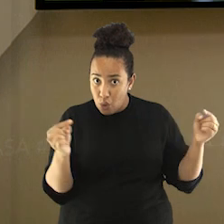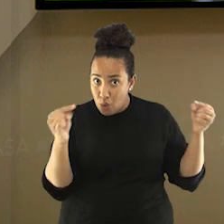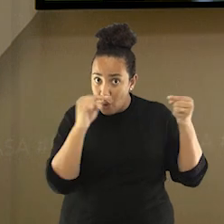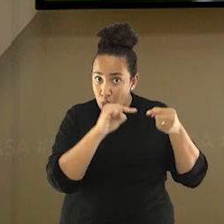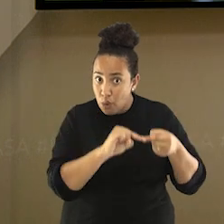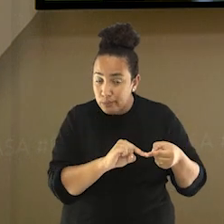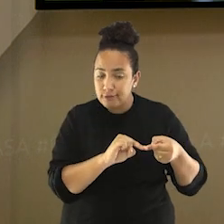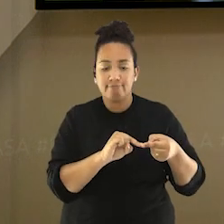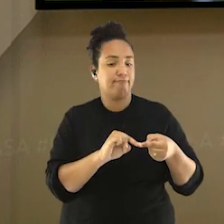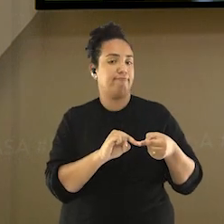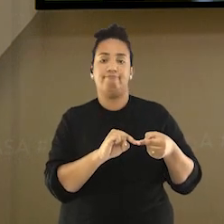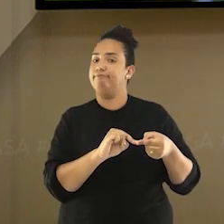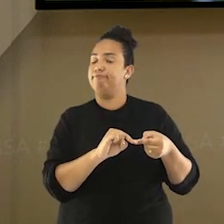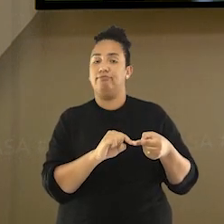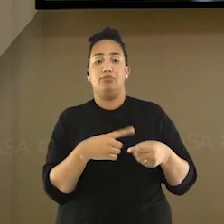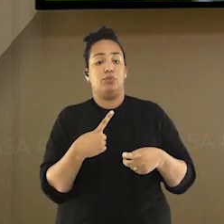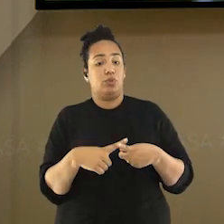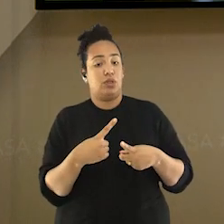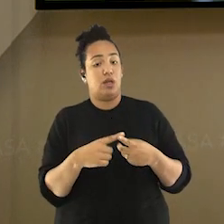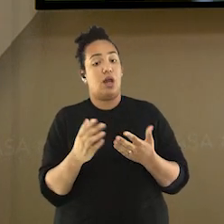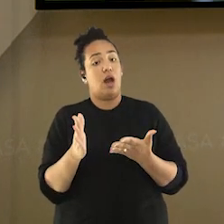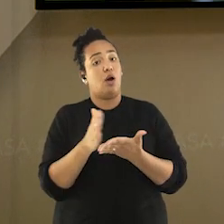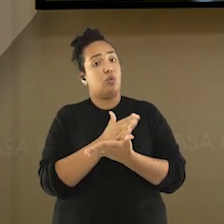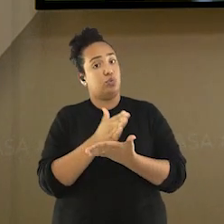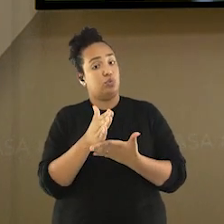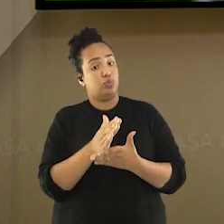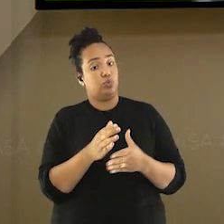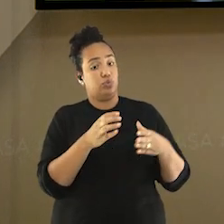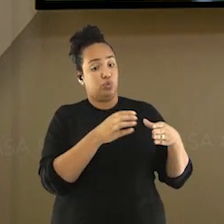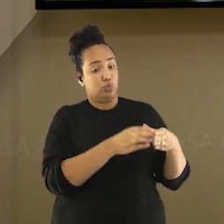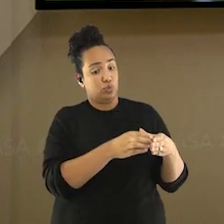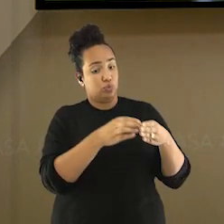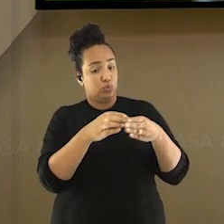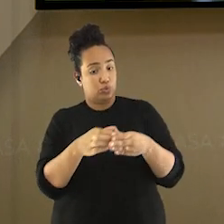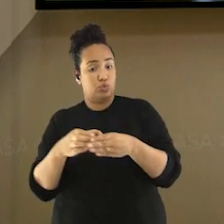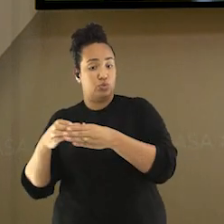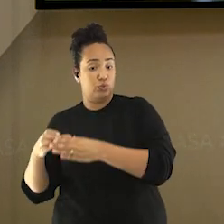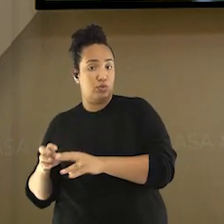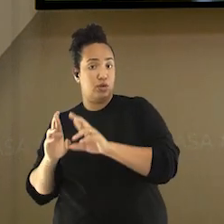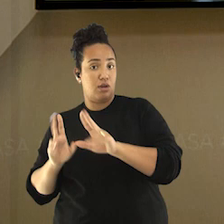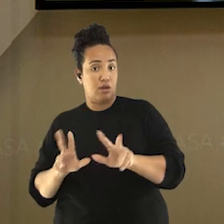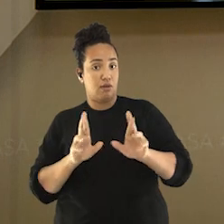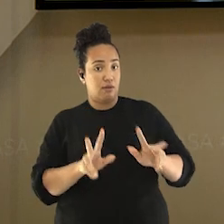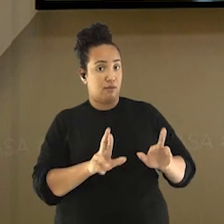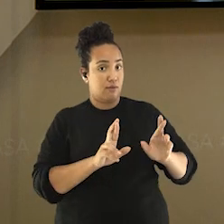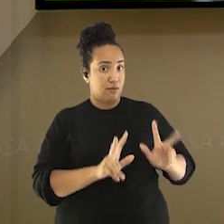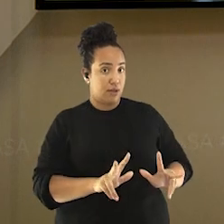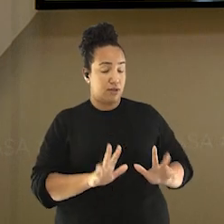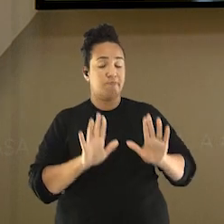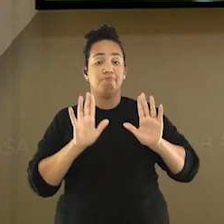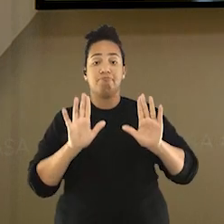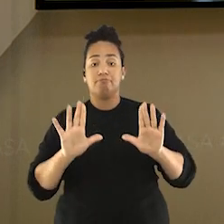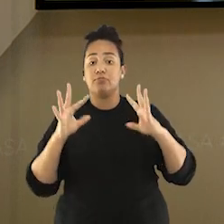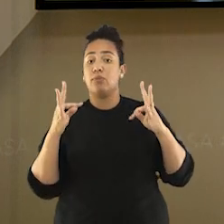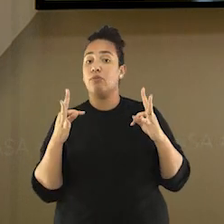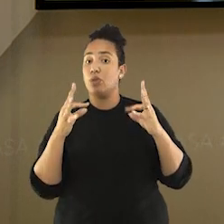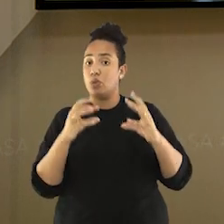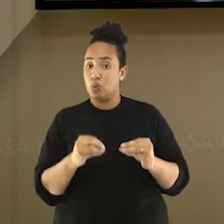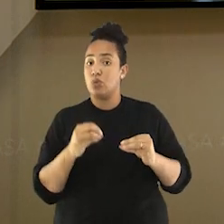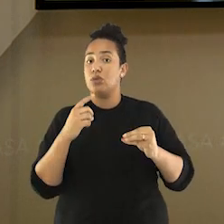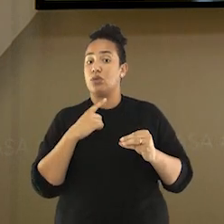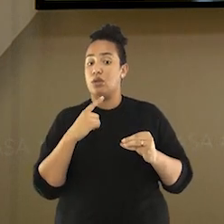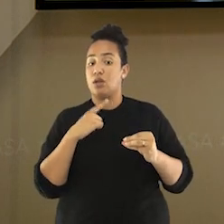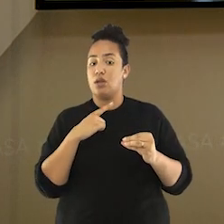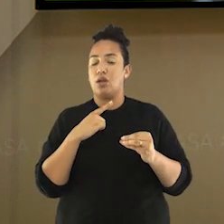que não, pois vários deles representam grupos diferentes de seres vivos. Ao mesmo tempo, todos têm alguma coisa em